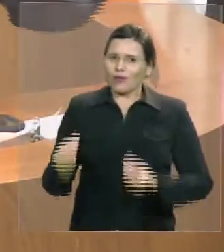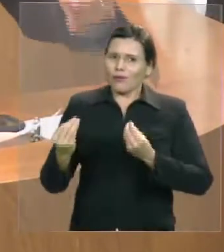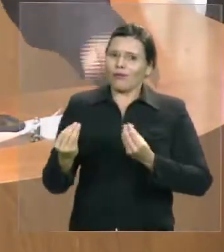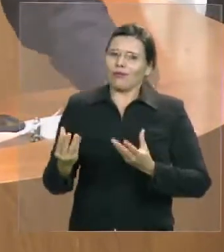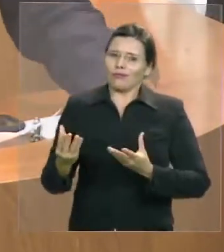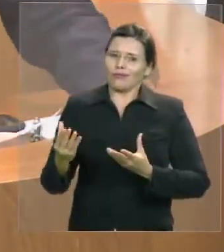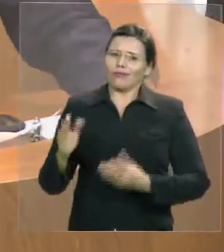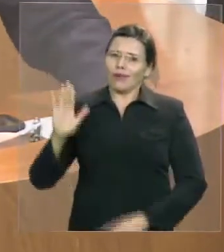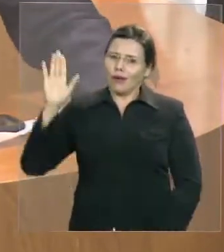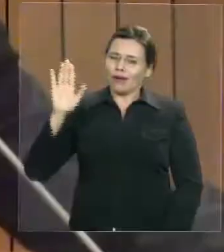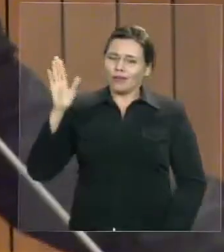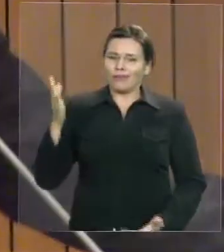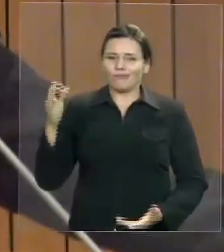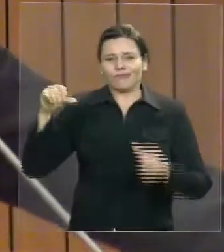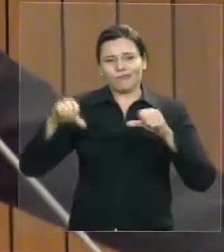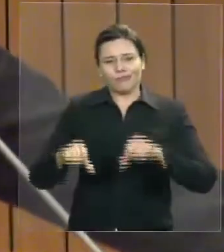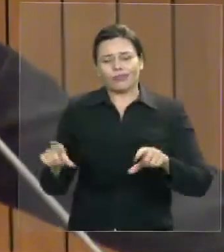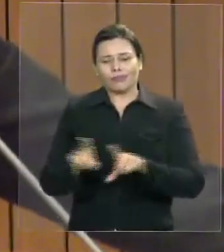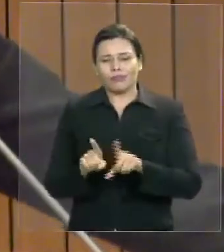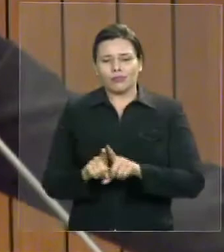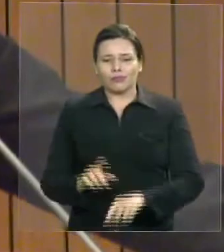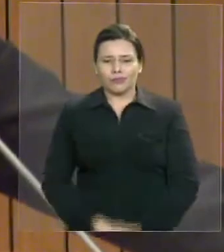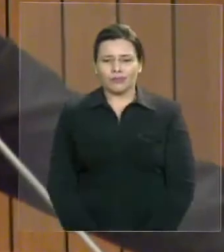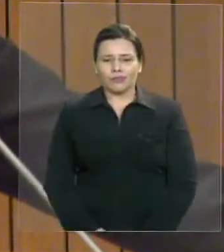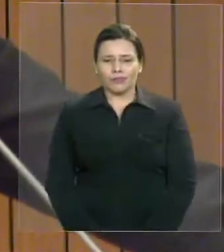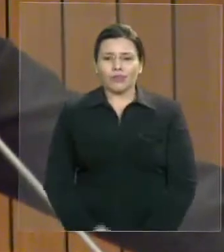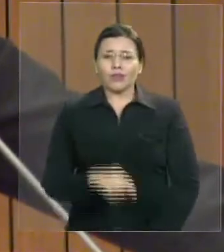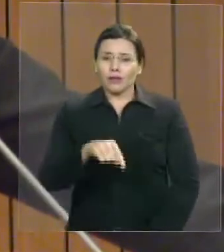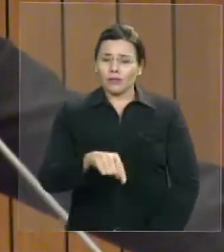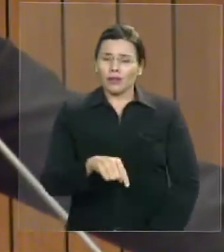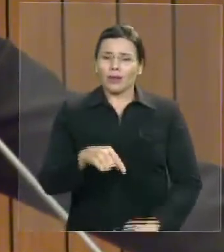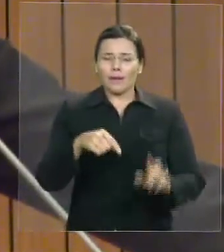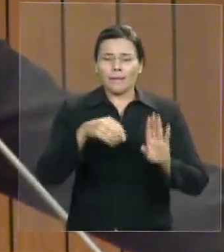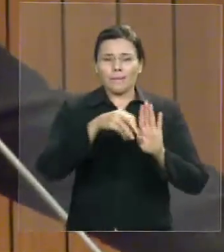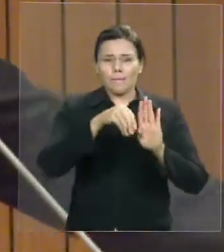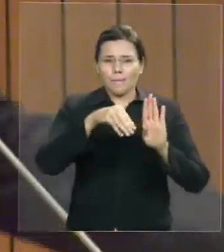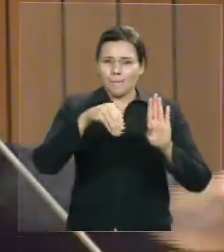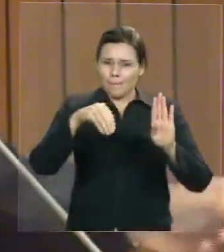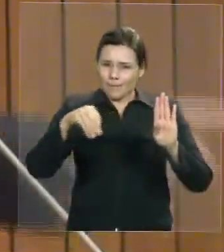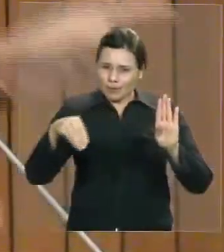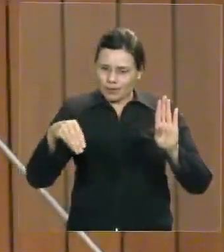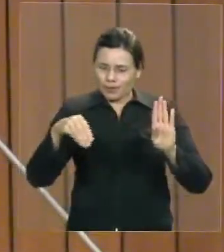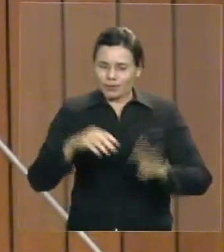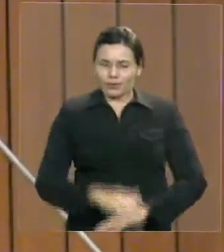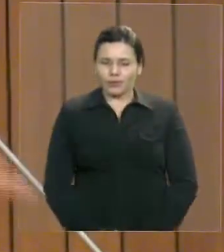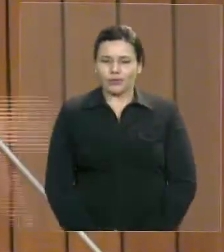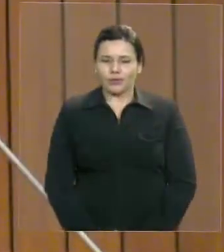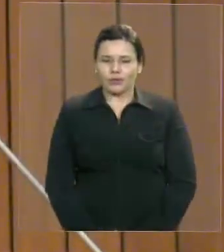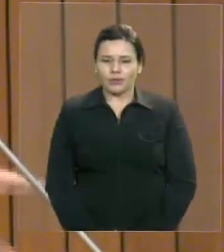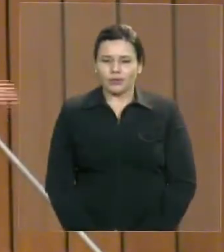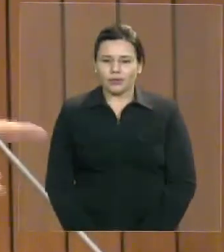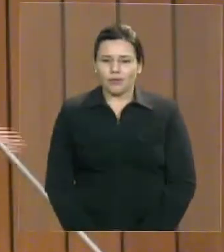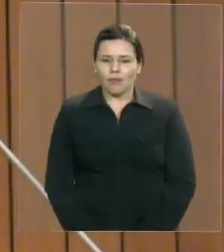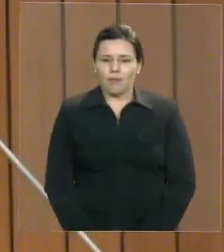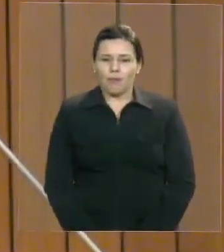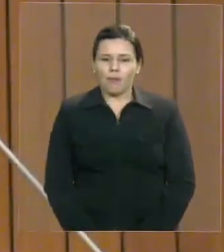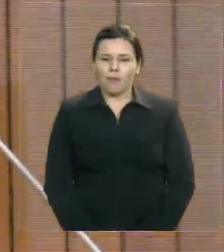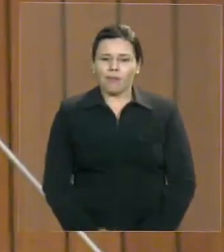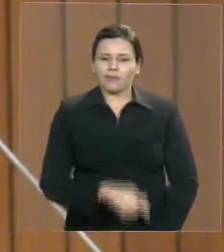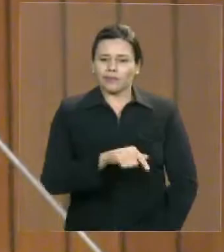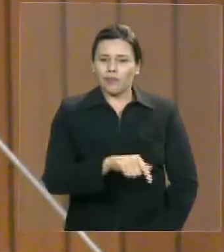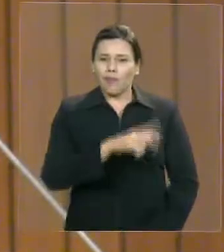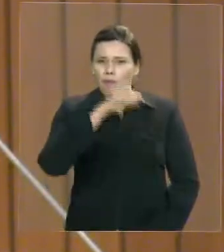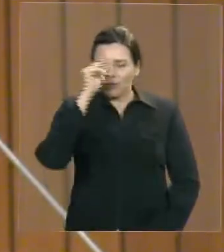teria feito um atentado tão grande como foi feito naquele município. Estou falando do atual prefeito Léo